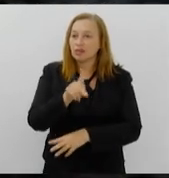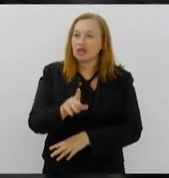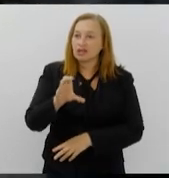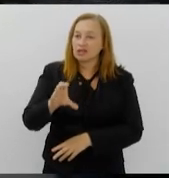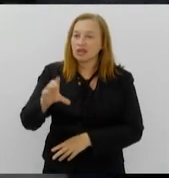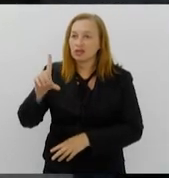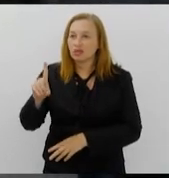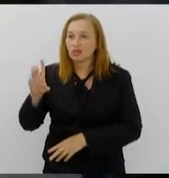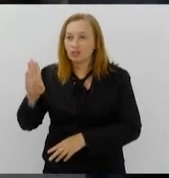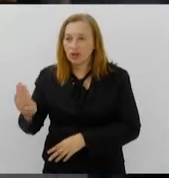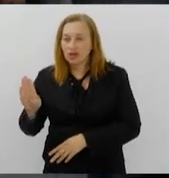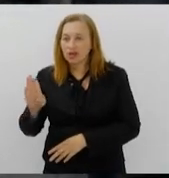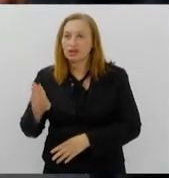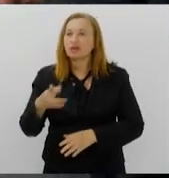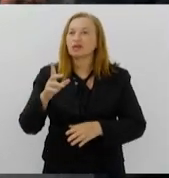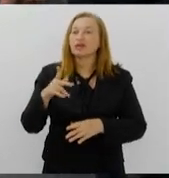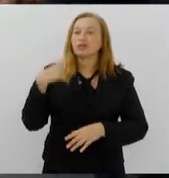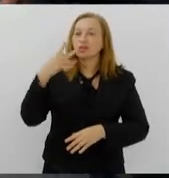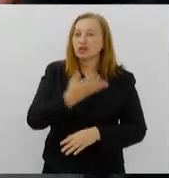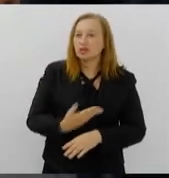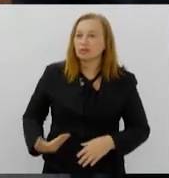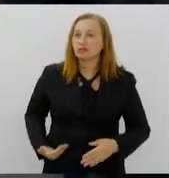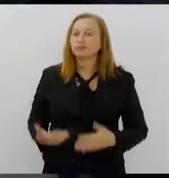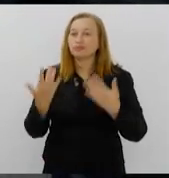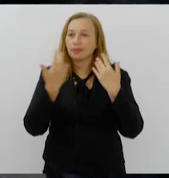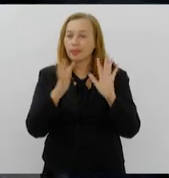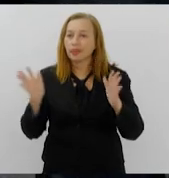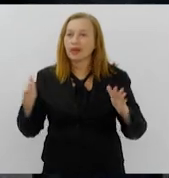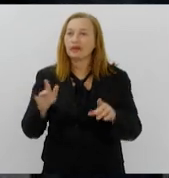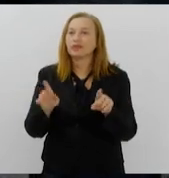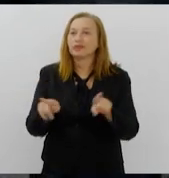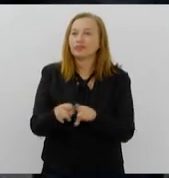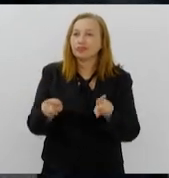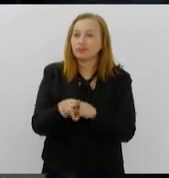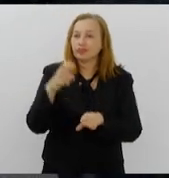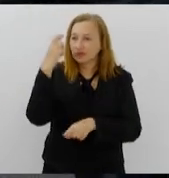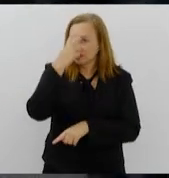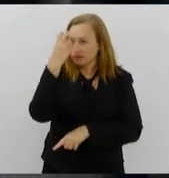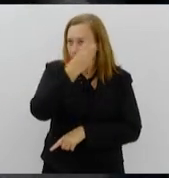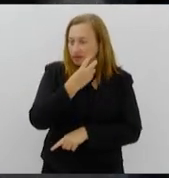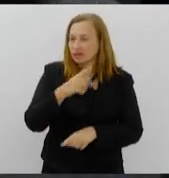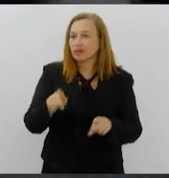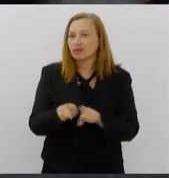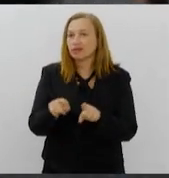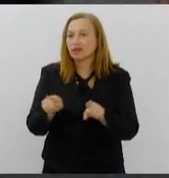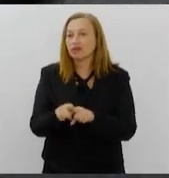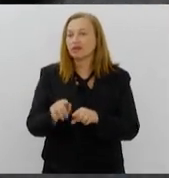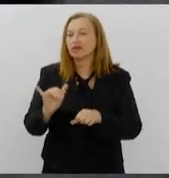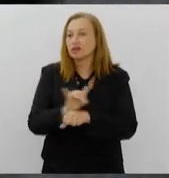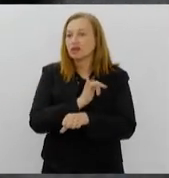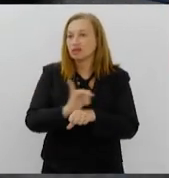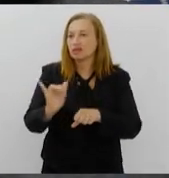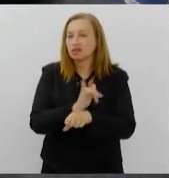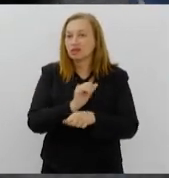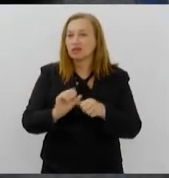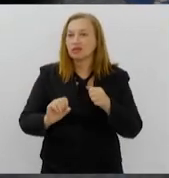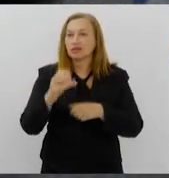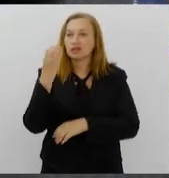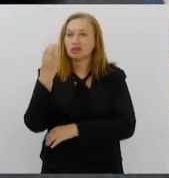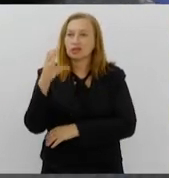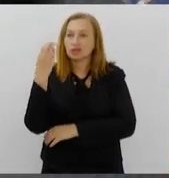da proposição de política pública, né? Parabéns também à Verônica Lima e à articulação que a gente fez em